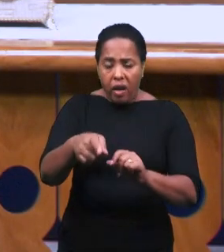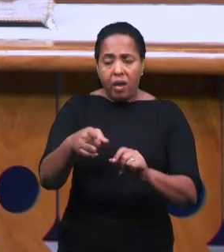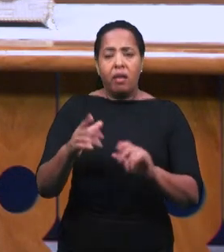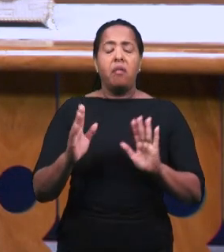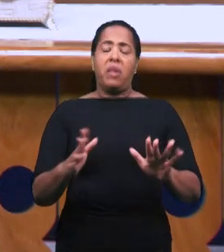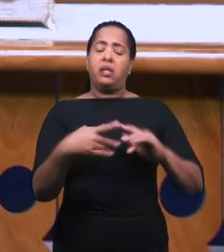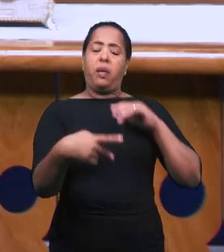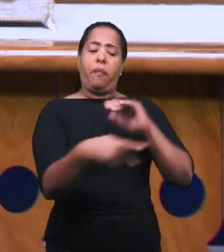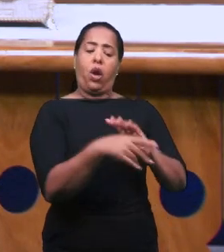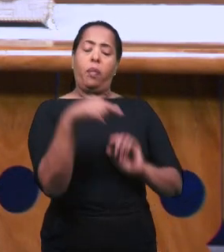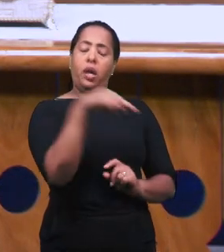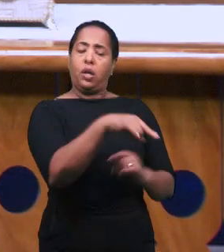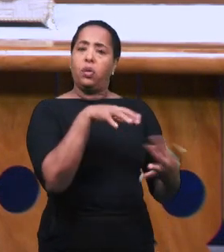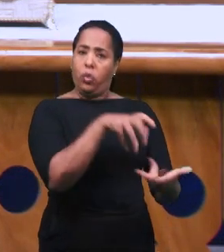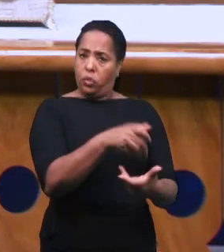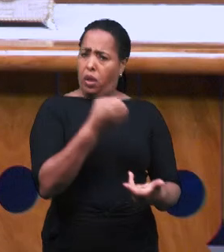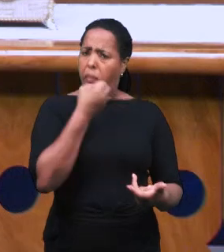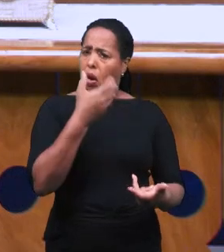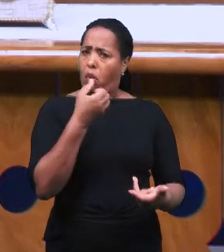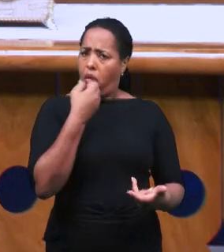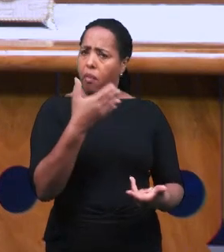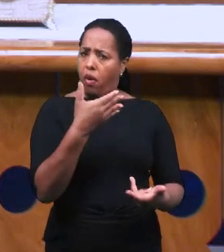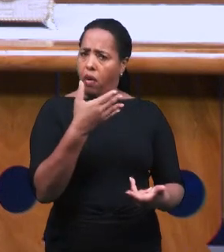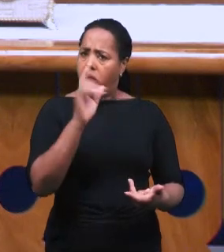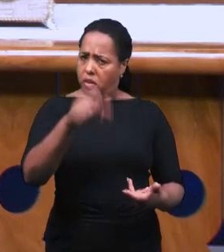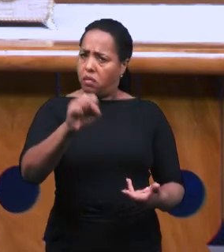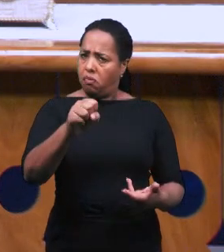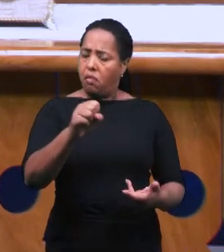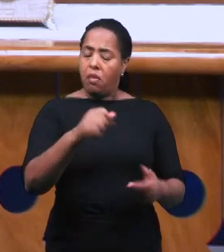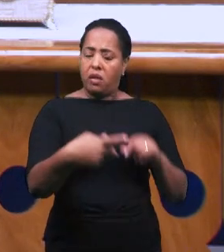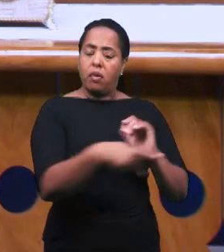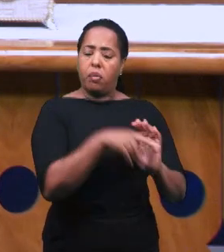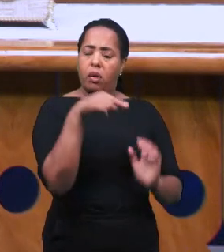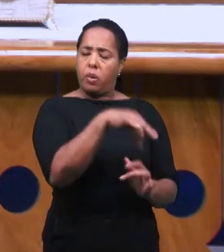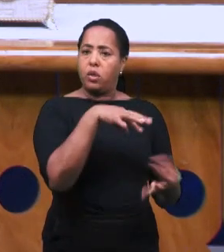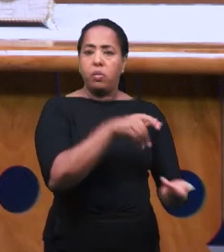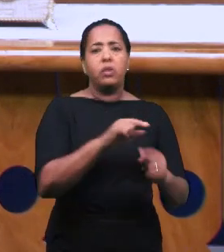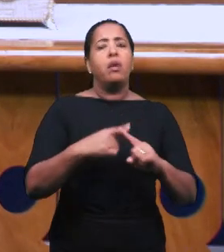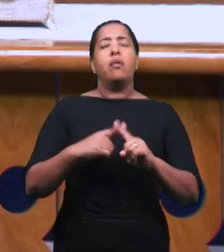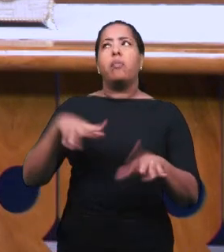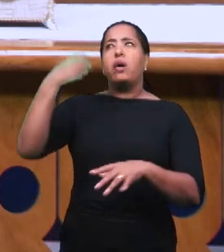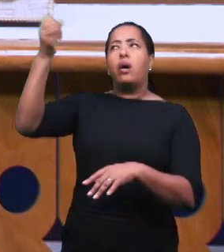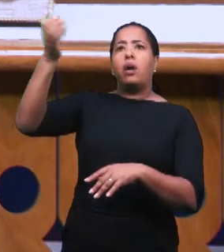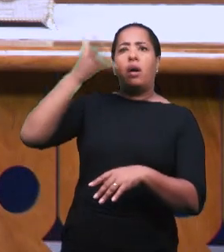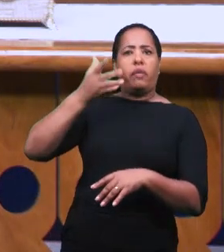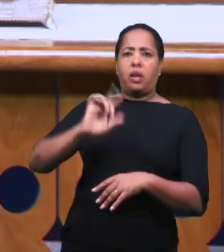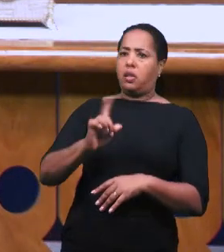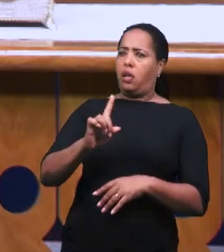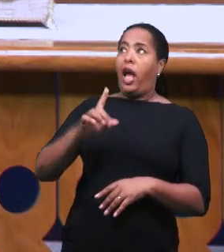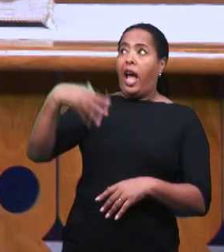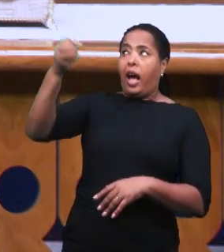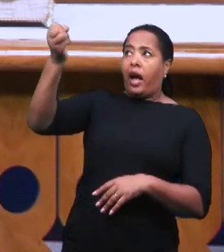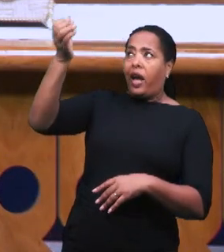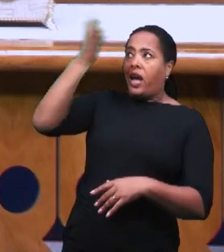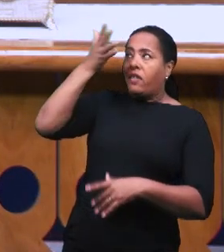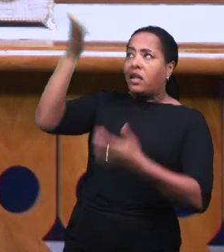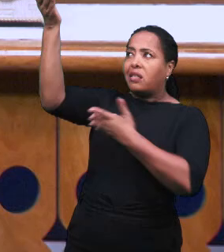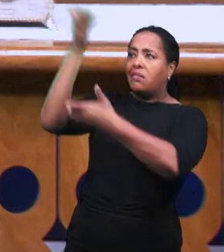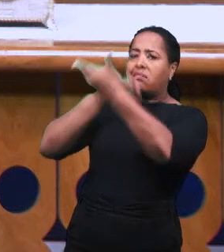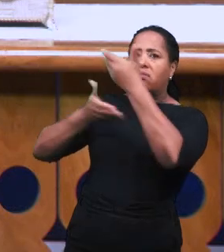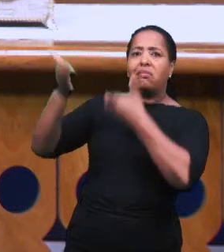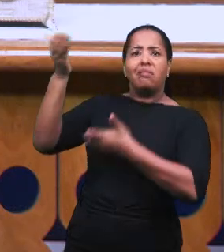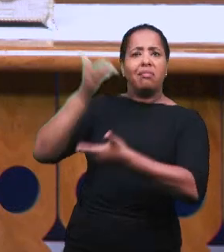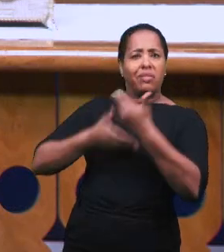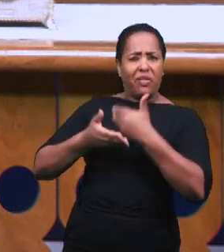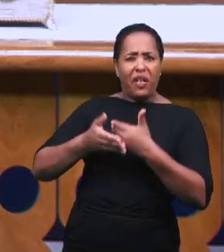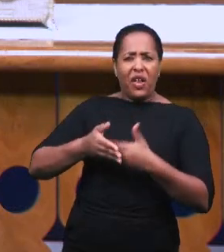vida. É do conhecido. Então, revelação não, vem de cima para baixo. É por isso que a fé não é um